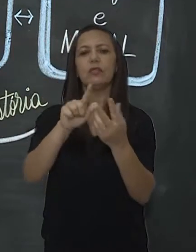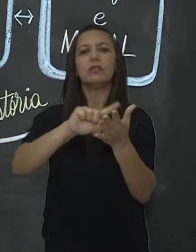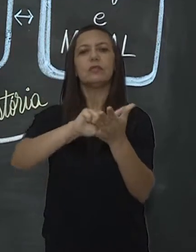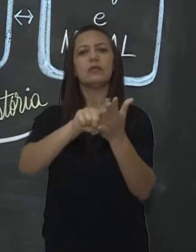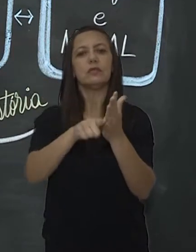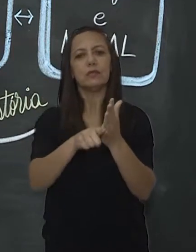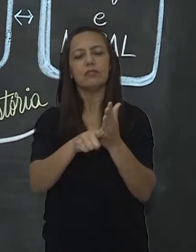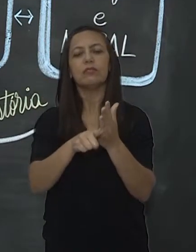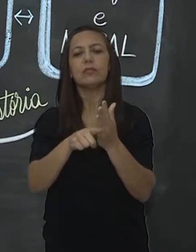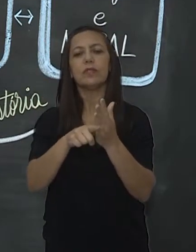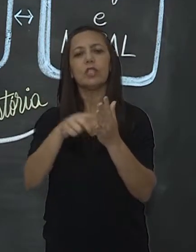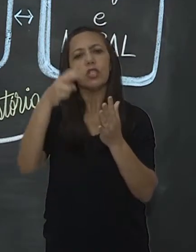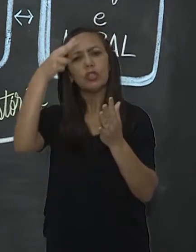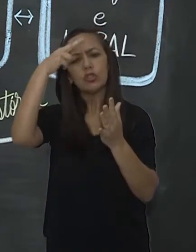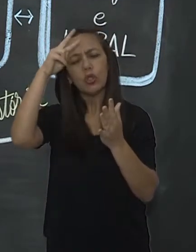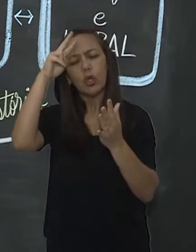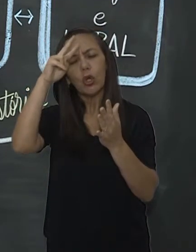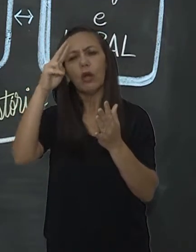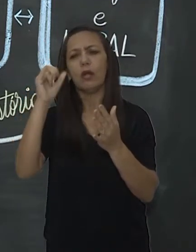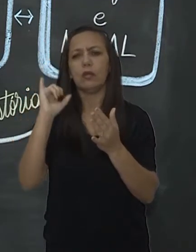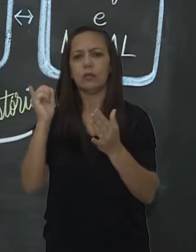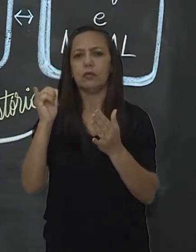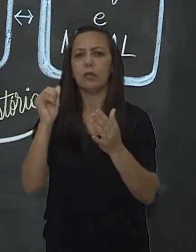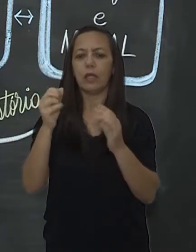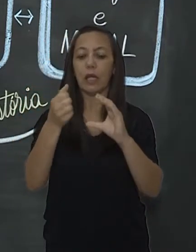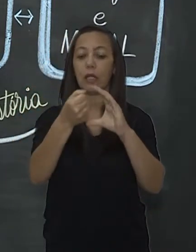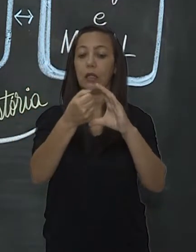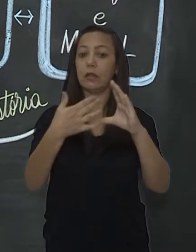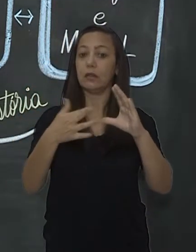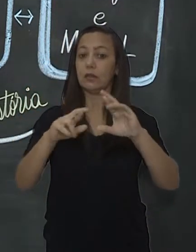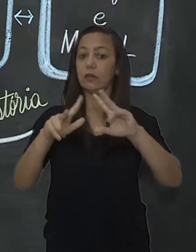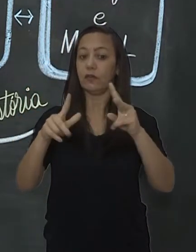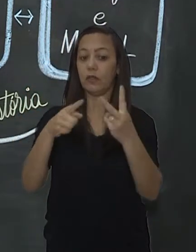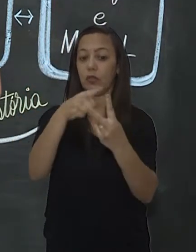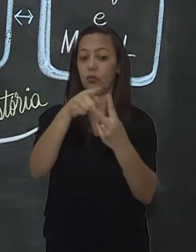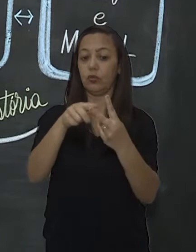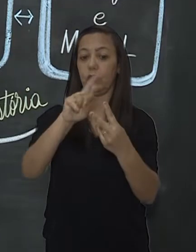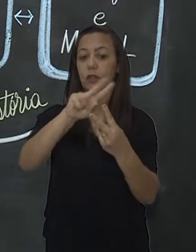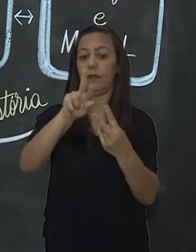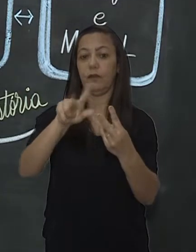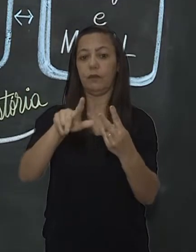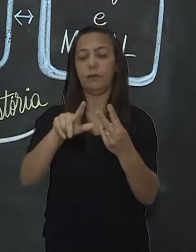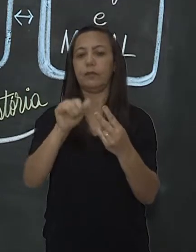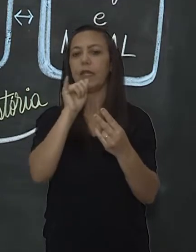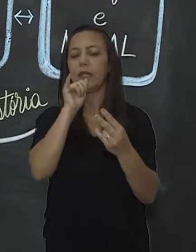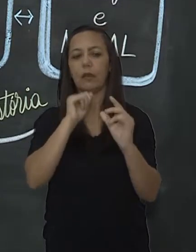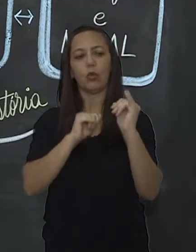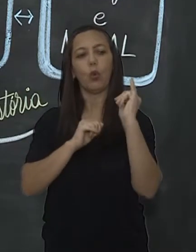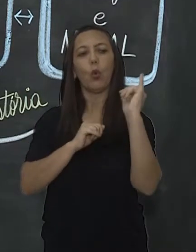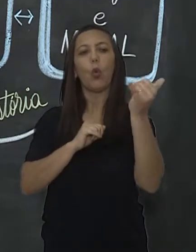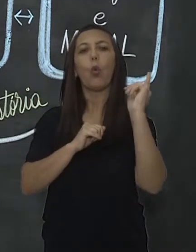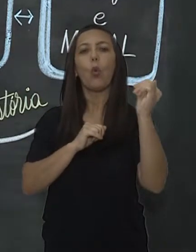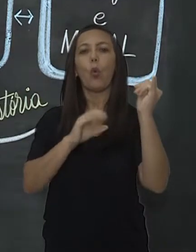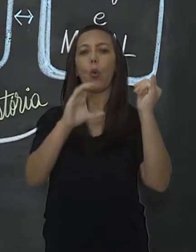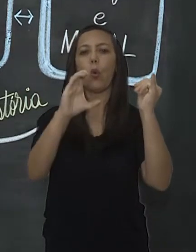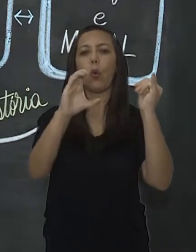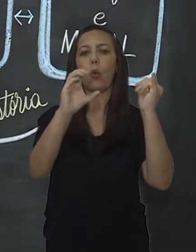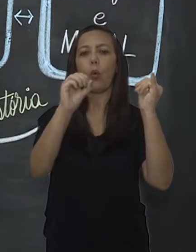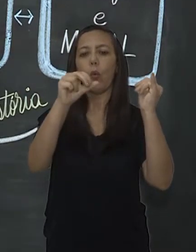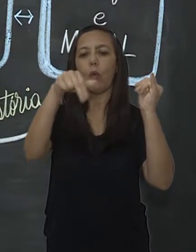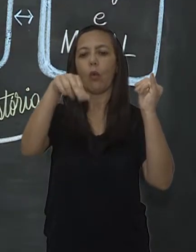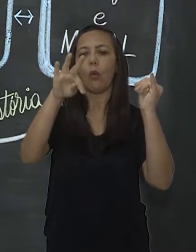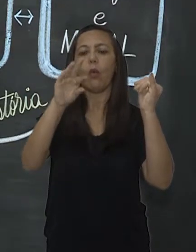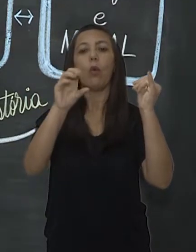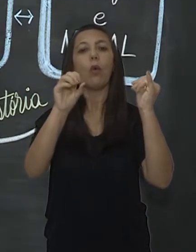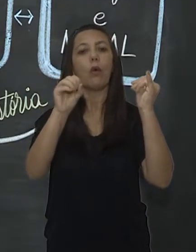contam histórias, mas que têm características bem distintas, ok? Vamos começar pelo conto, que é um gênero muito comum e muitas vezes é o